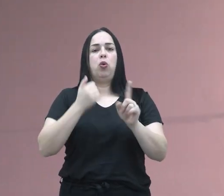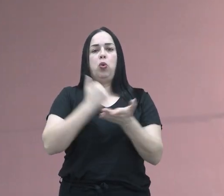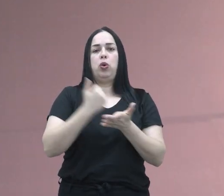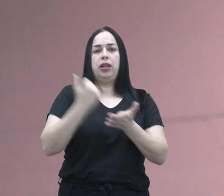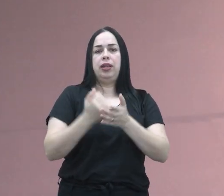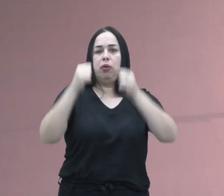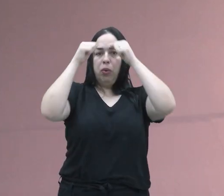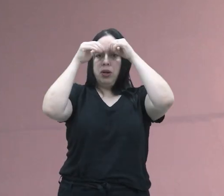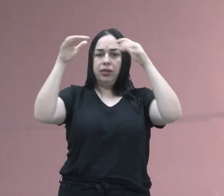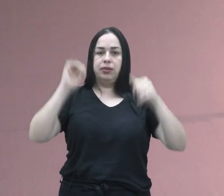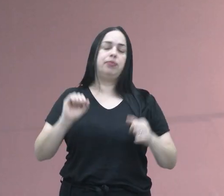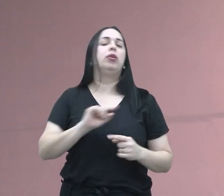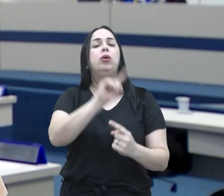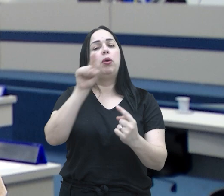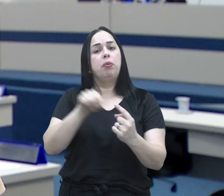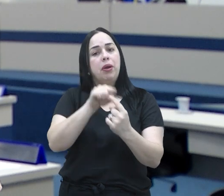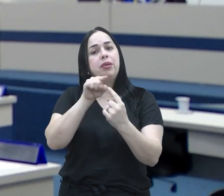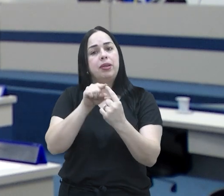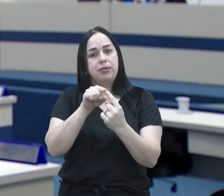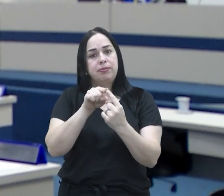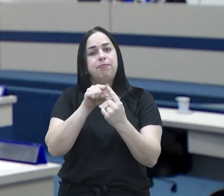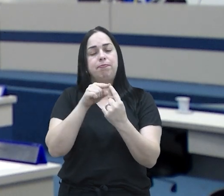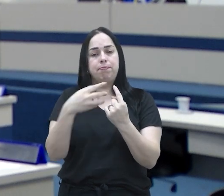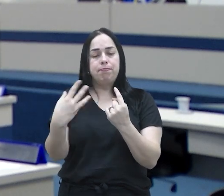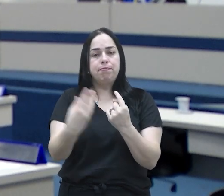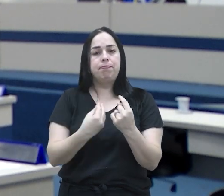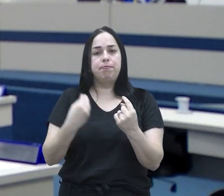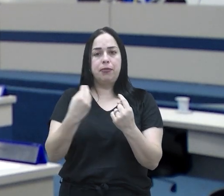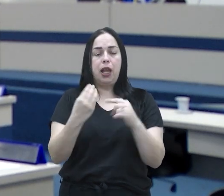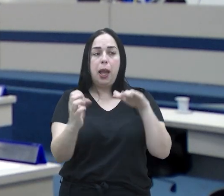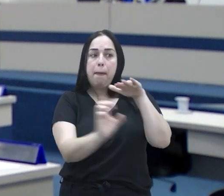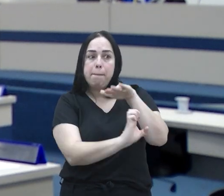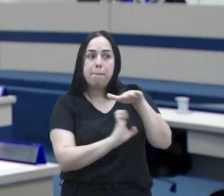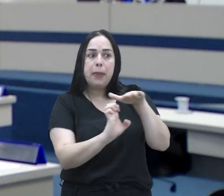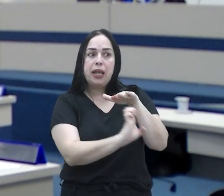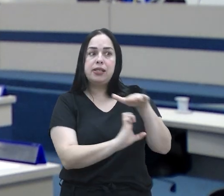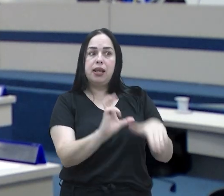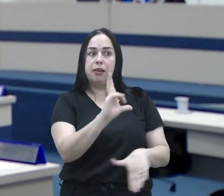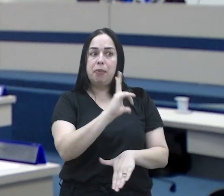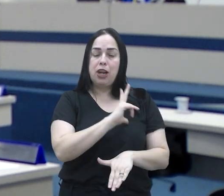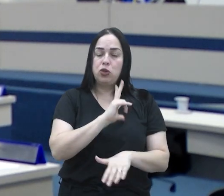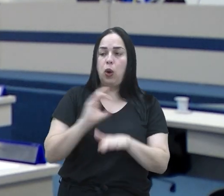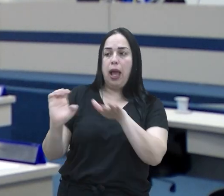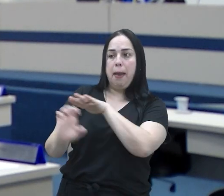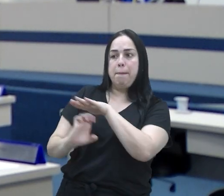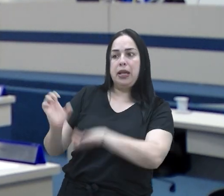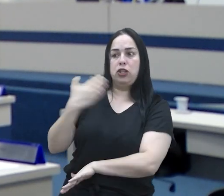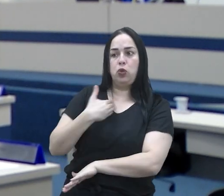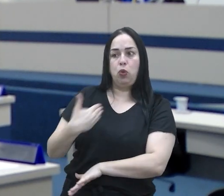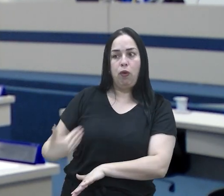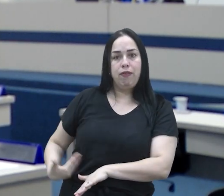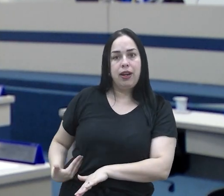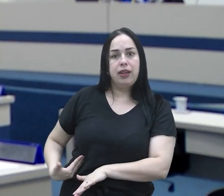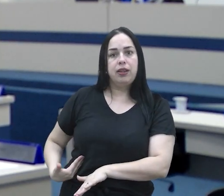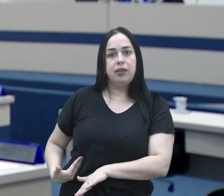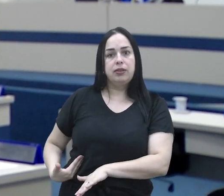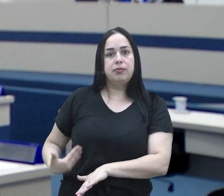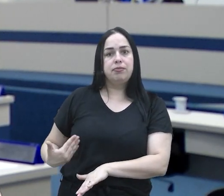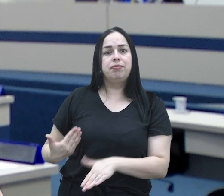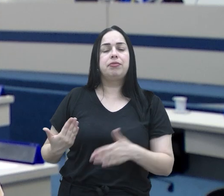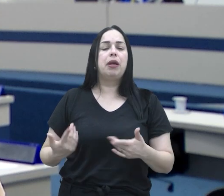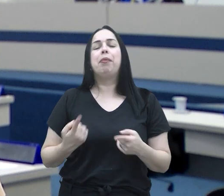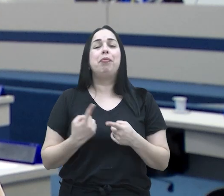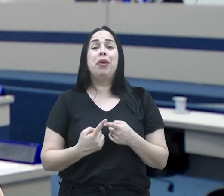para profissionais autistas. O objetivo é junto com, empresas públicas, privadas, com as